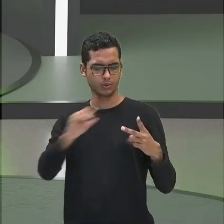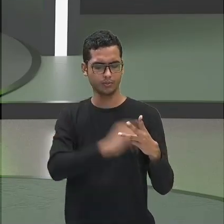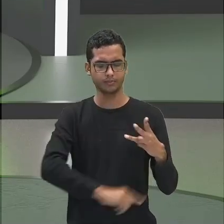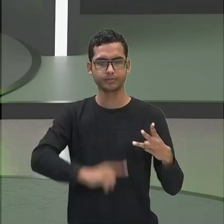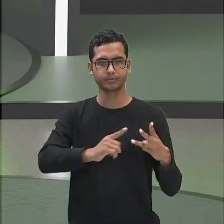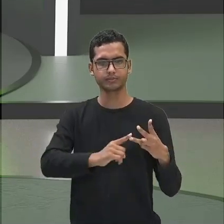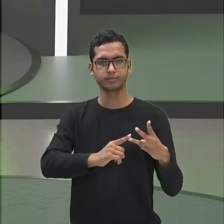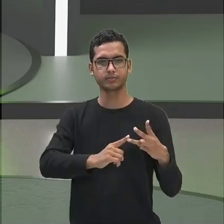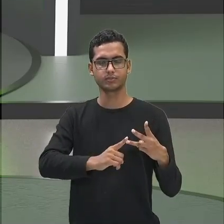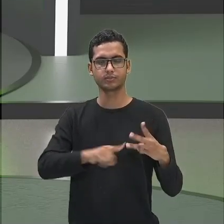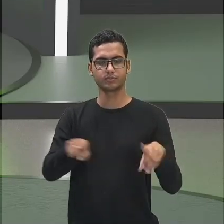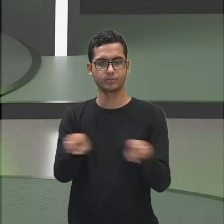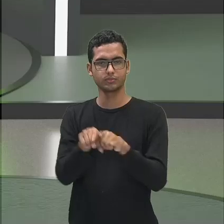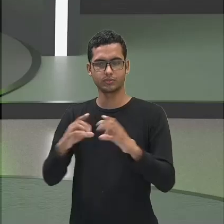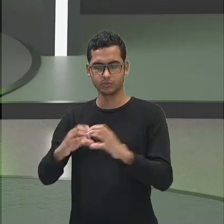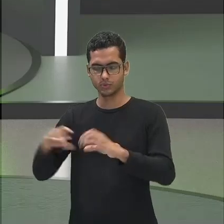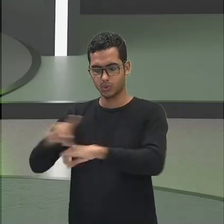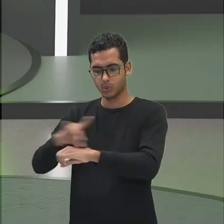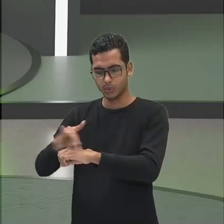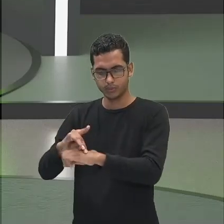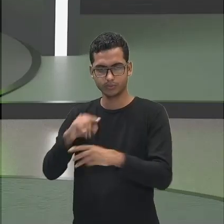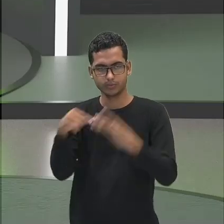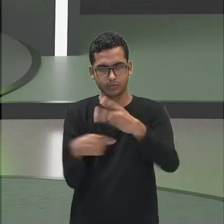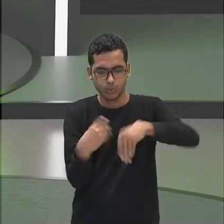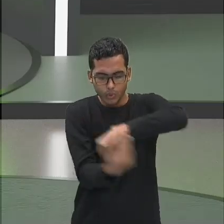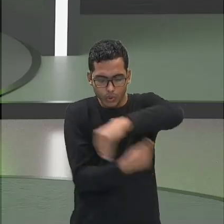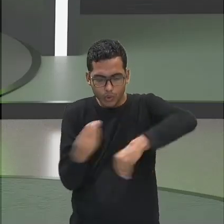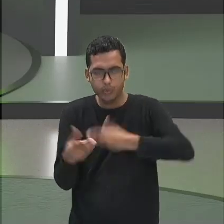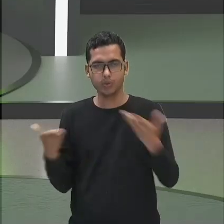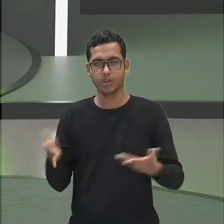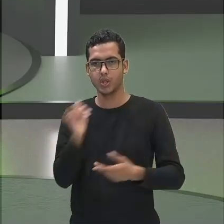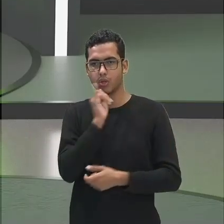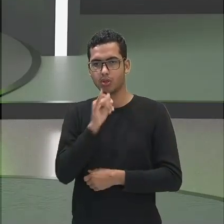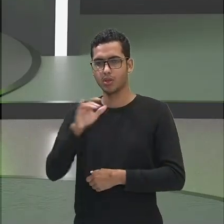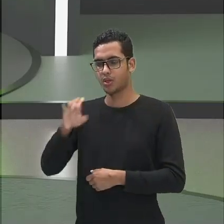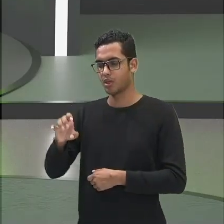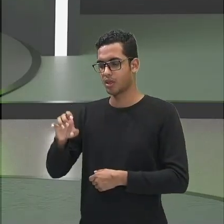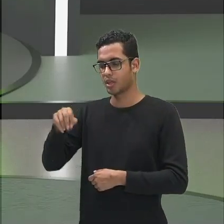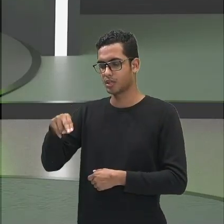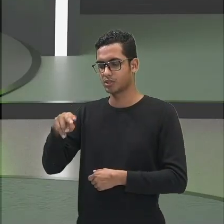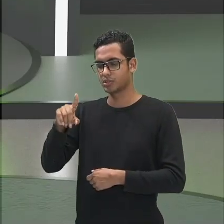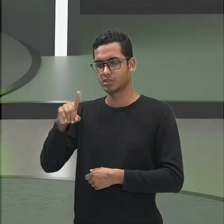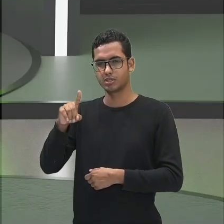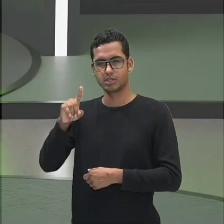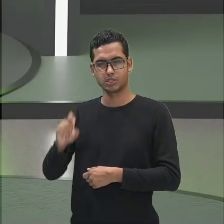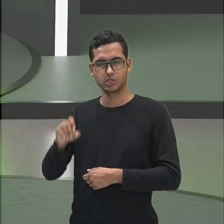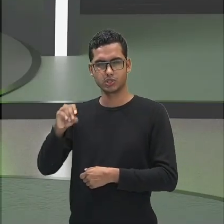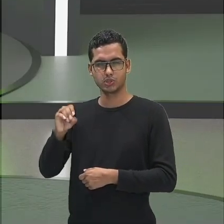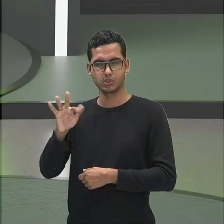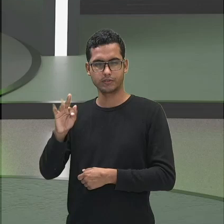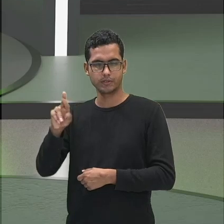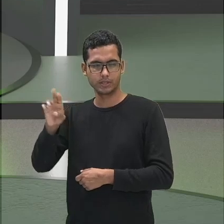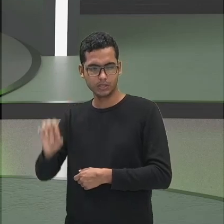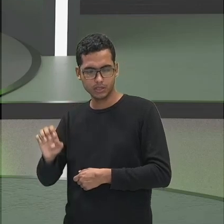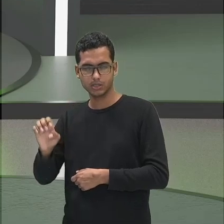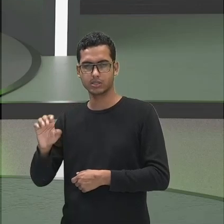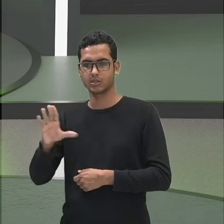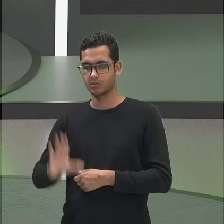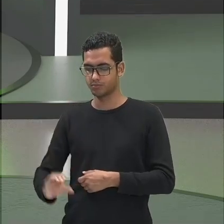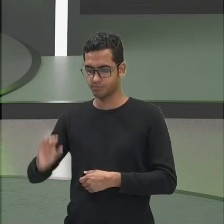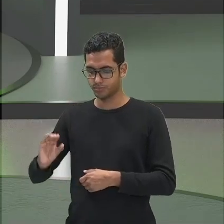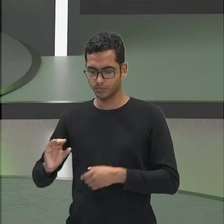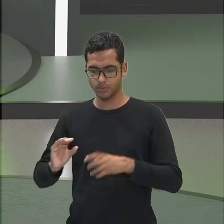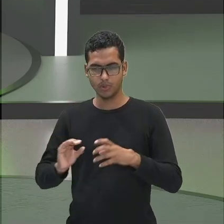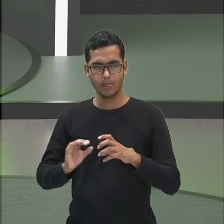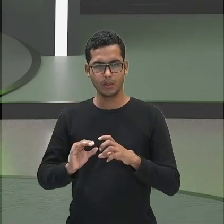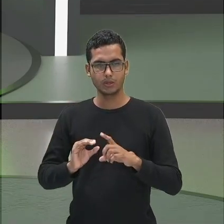enxofre ele derrete a uma temperatura de 112,8